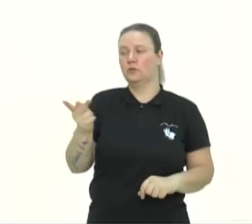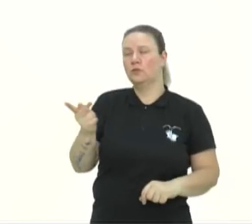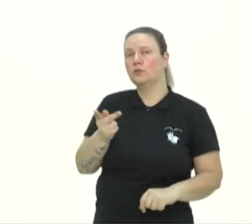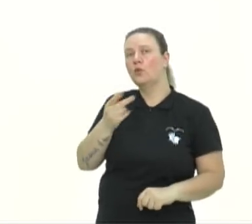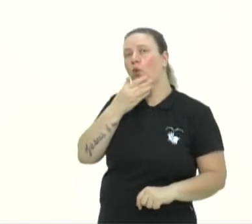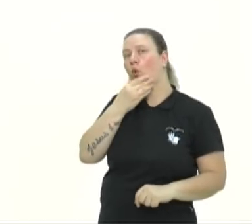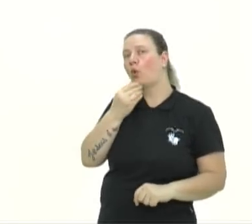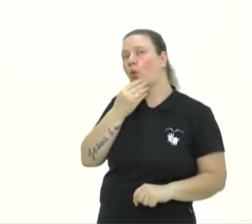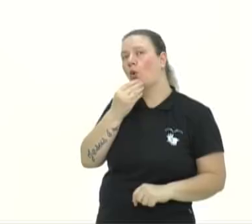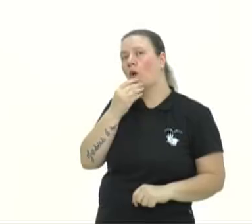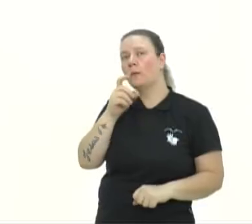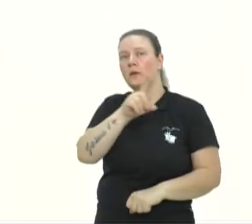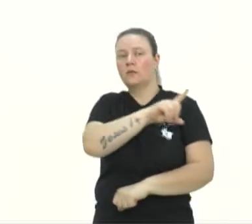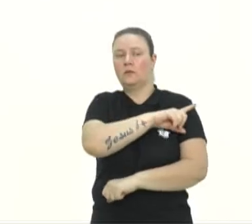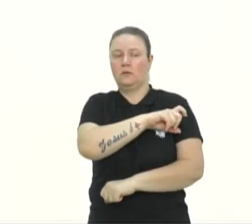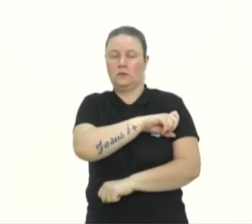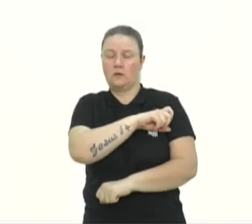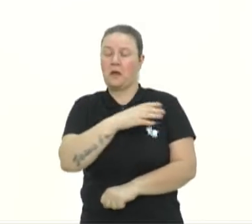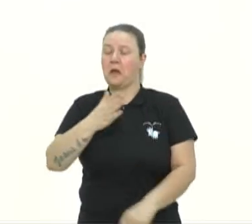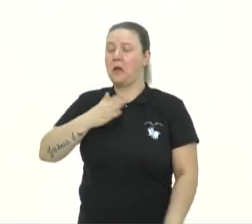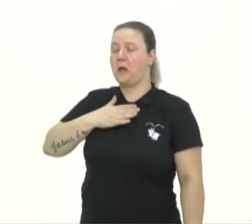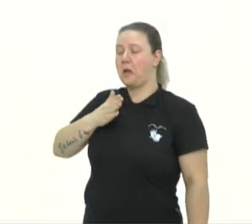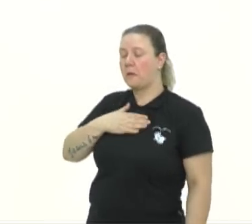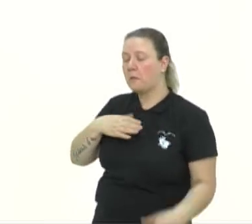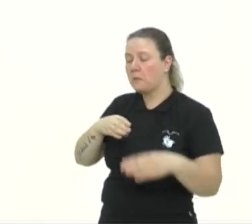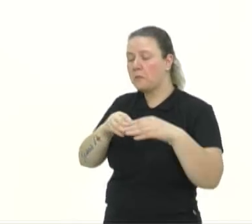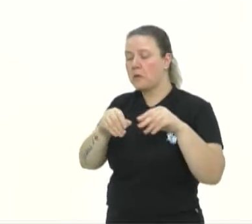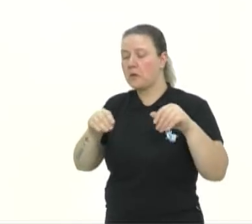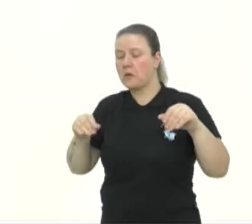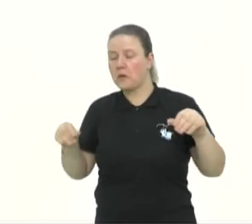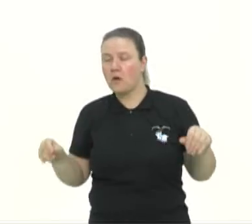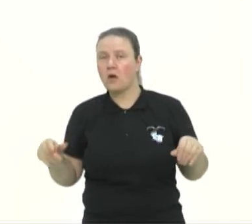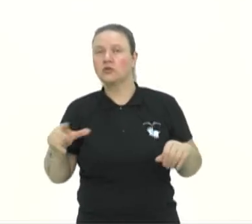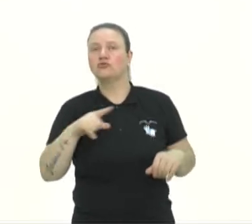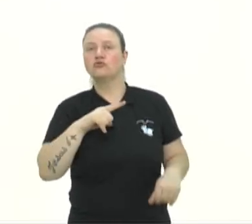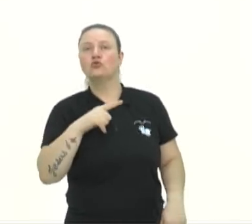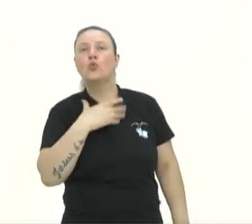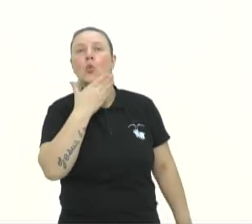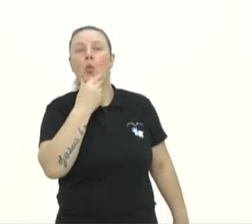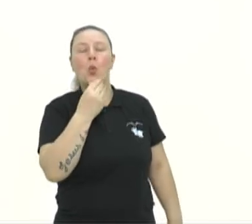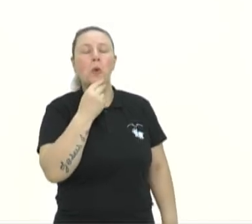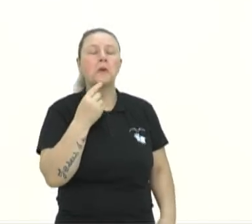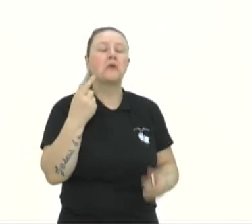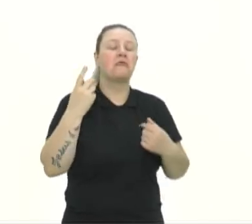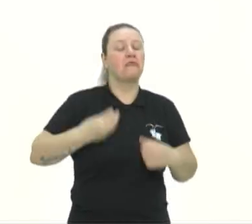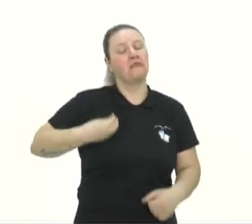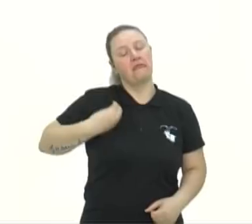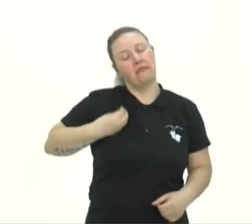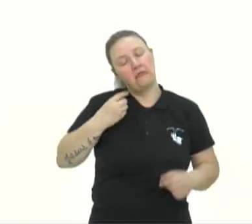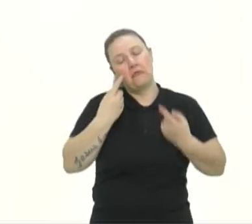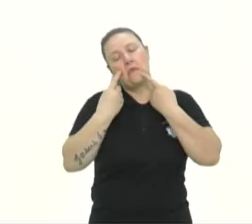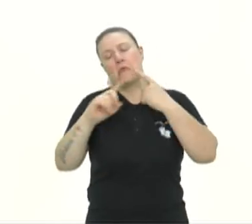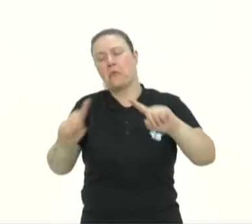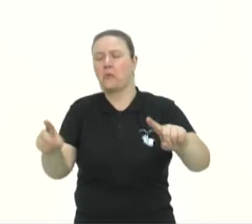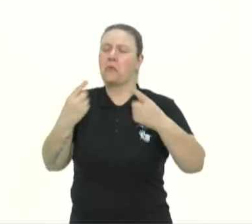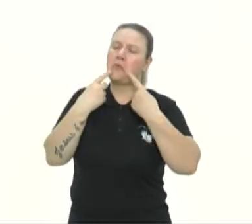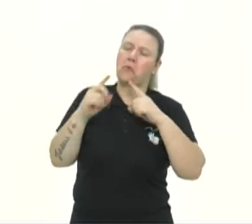Enfermaria. Lá na minha terra tinha um caboclo que vivia reclamando de dor na